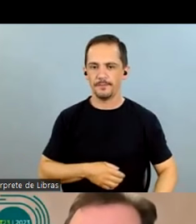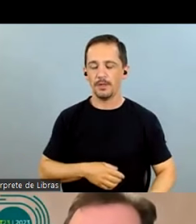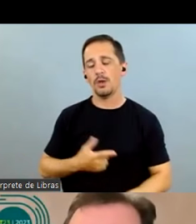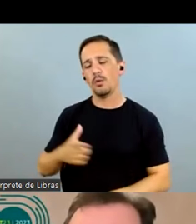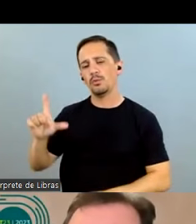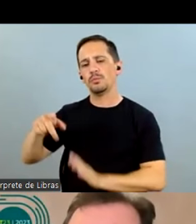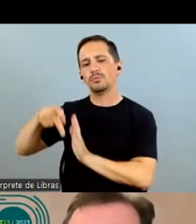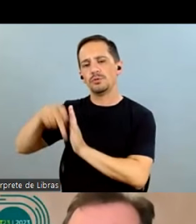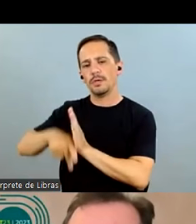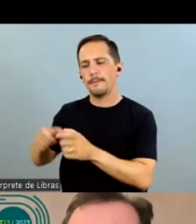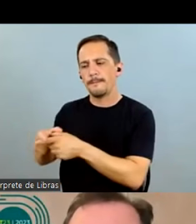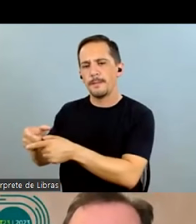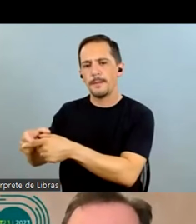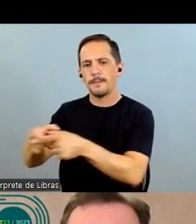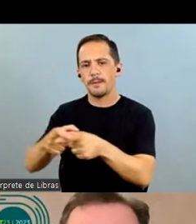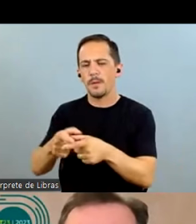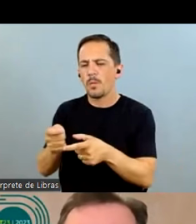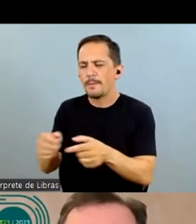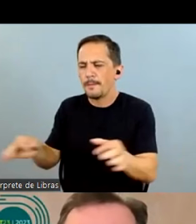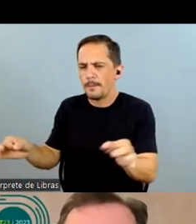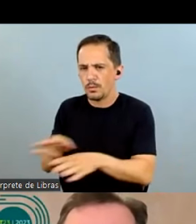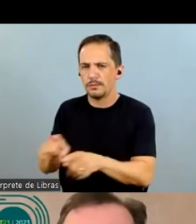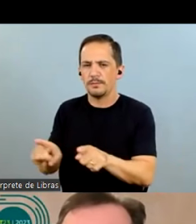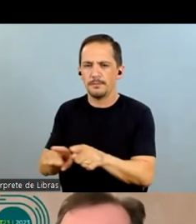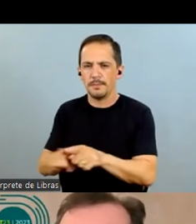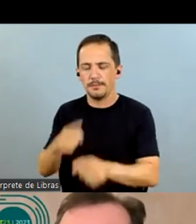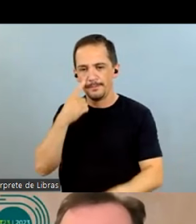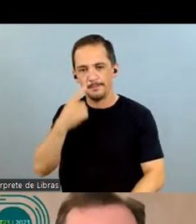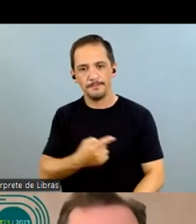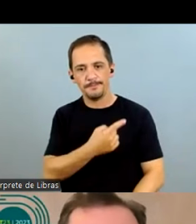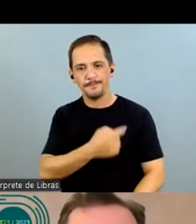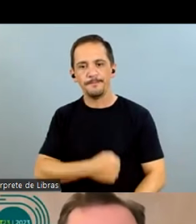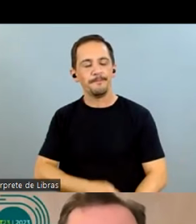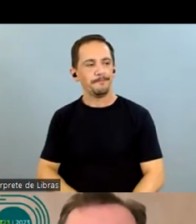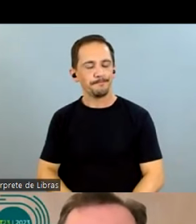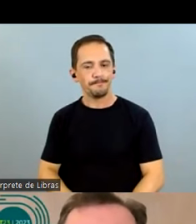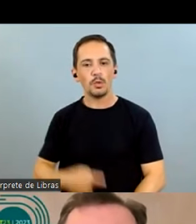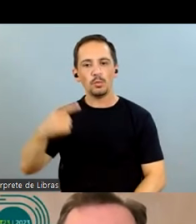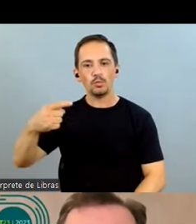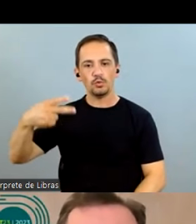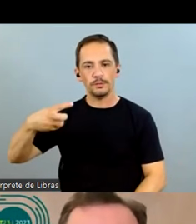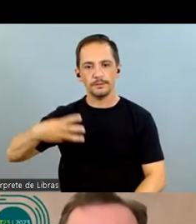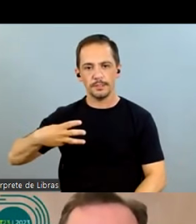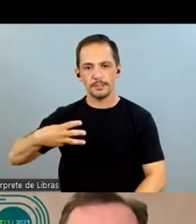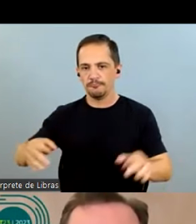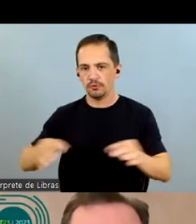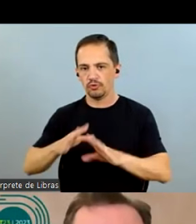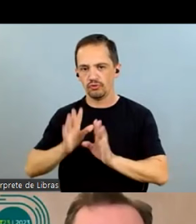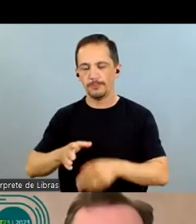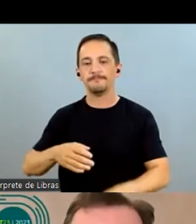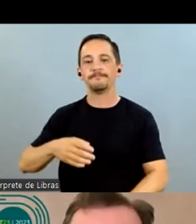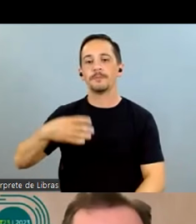eh em fase de conclusão se nós olharmos aqui ó 1 2 e TR já concluídos o qu e c são as